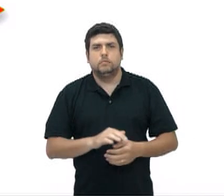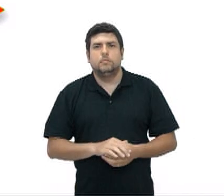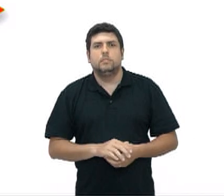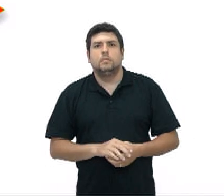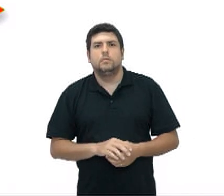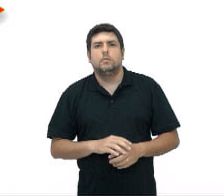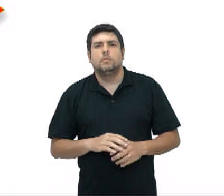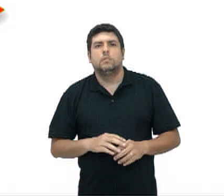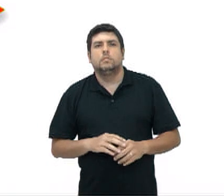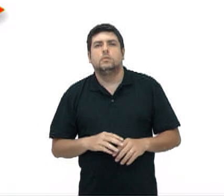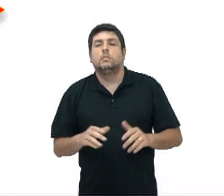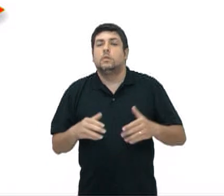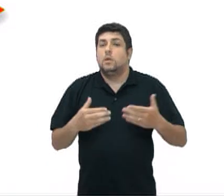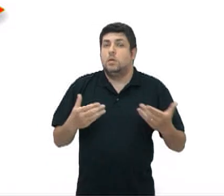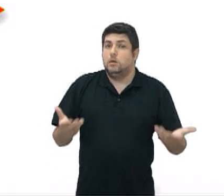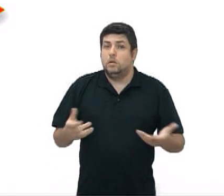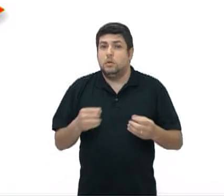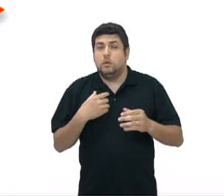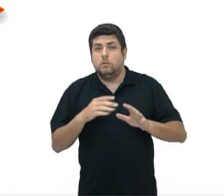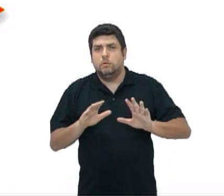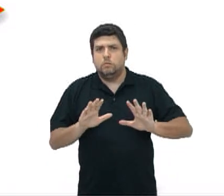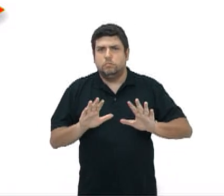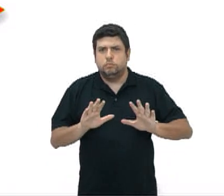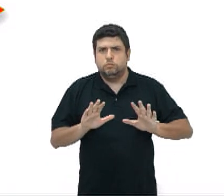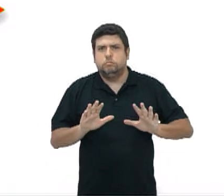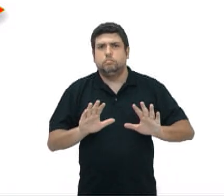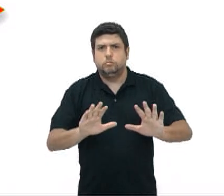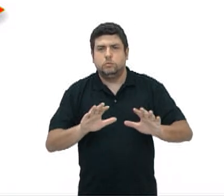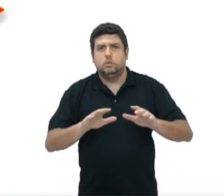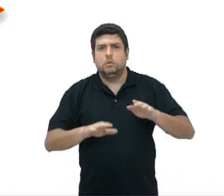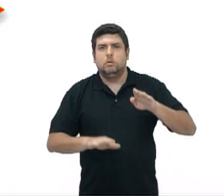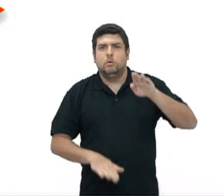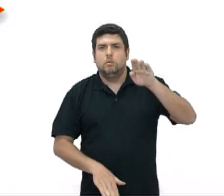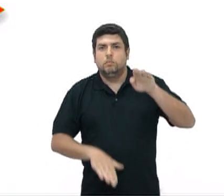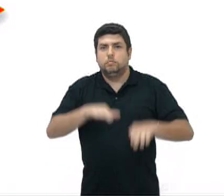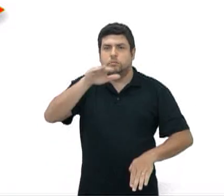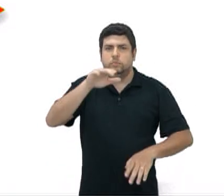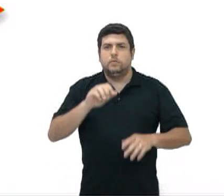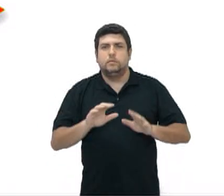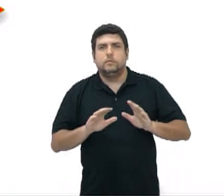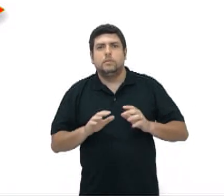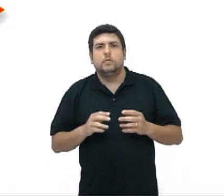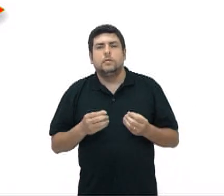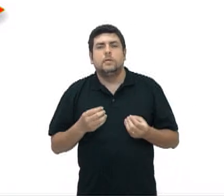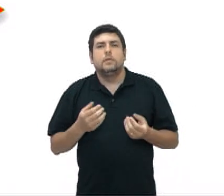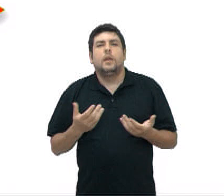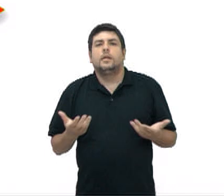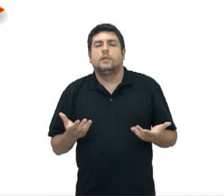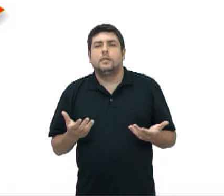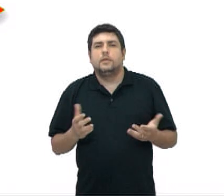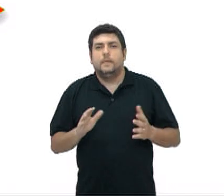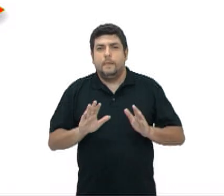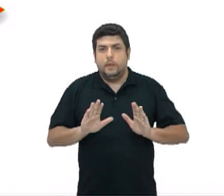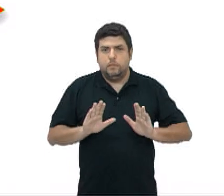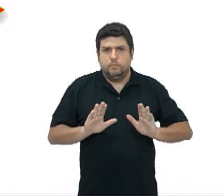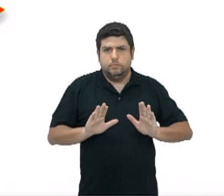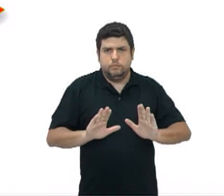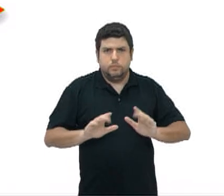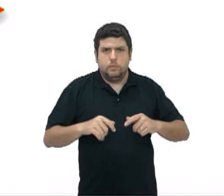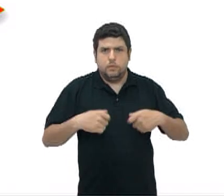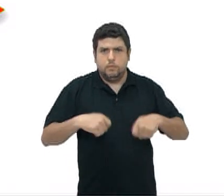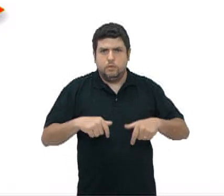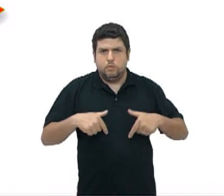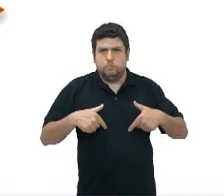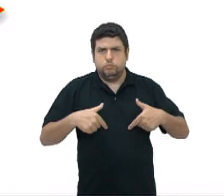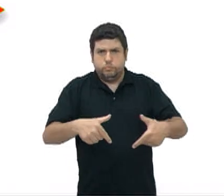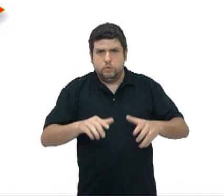nesse caso, houve uma variação na quantidade de movimento. E para isso, é preciso a atuação do impulso, o impulso de